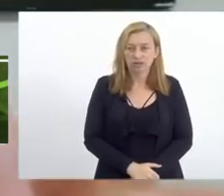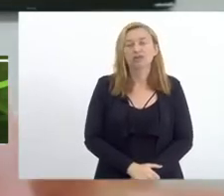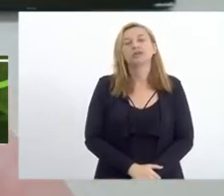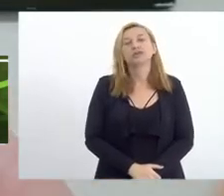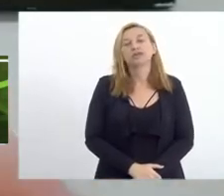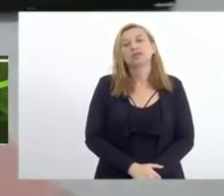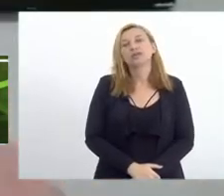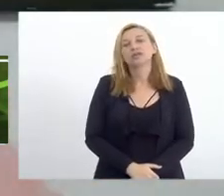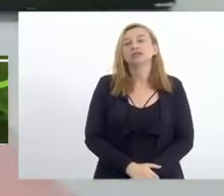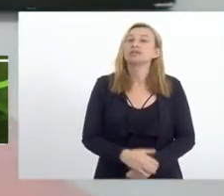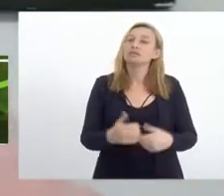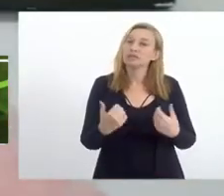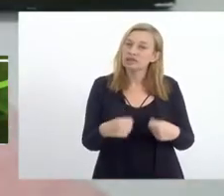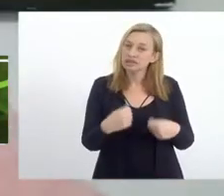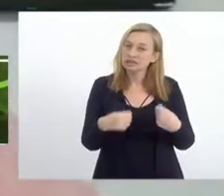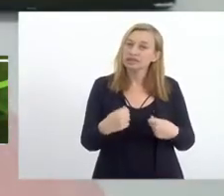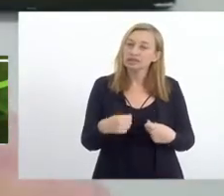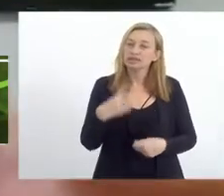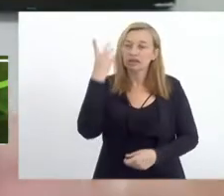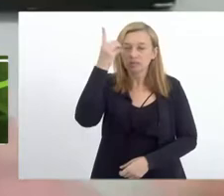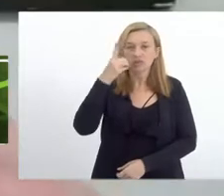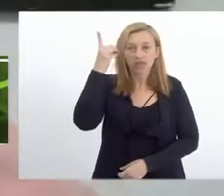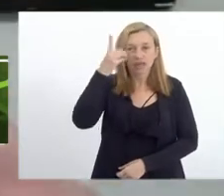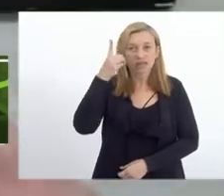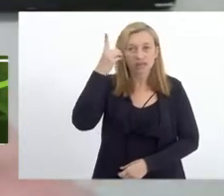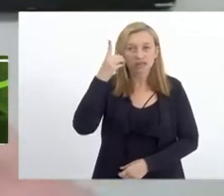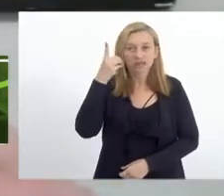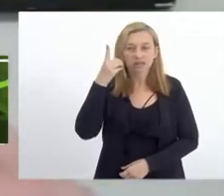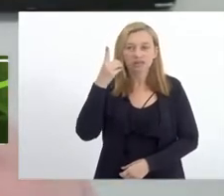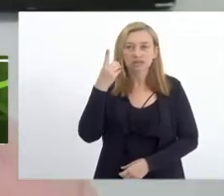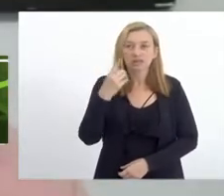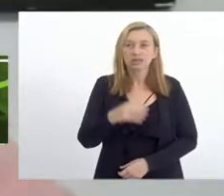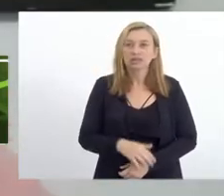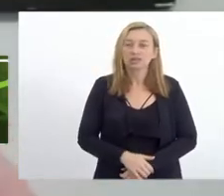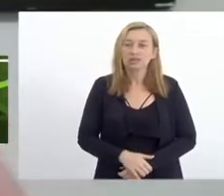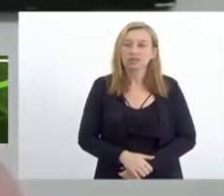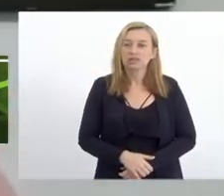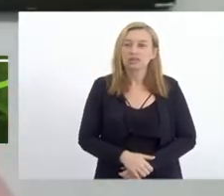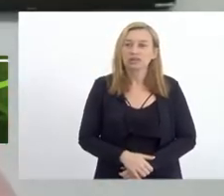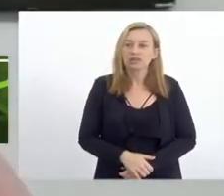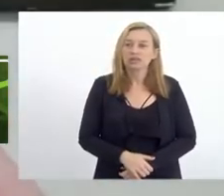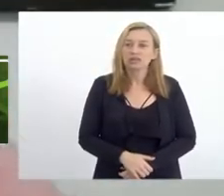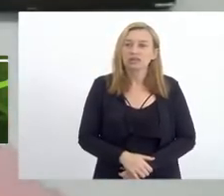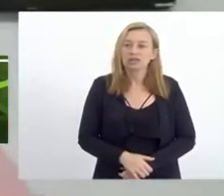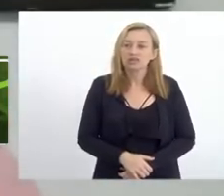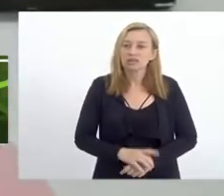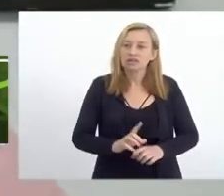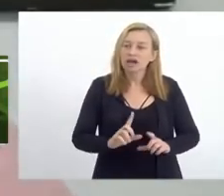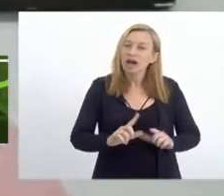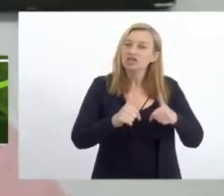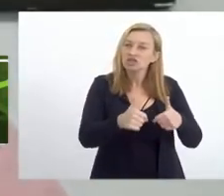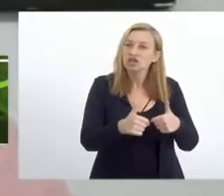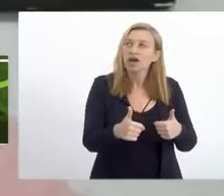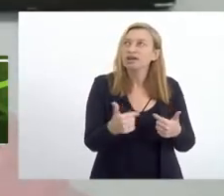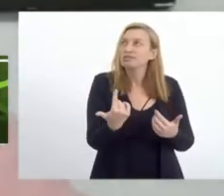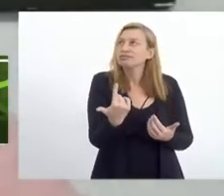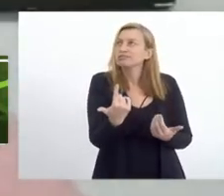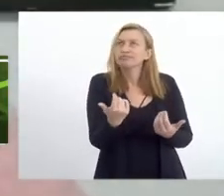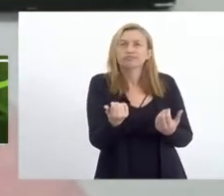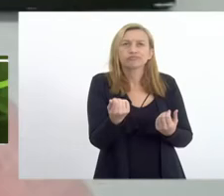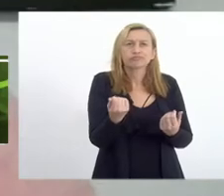alguma forma, deputada, isso tem que ter uma contrapartida. Não dá para nós